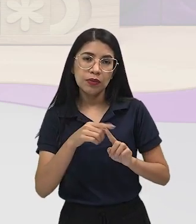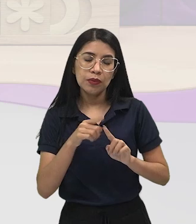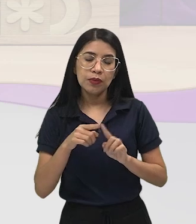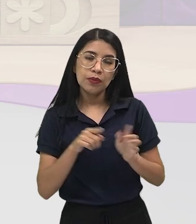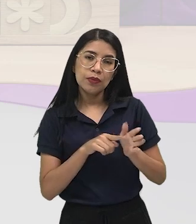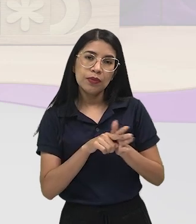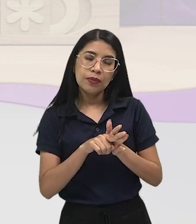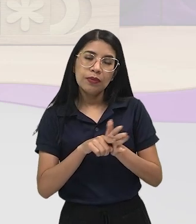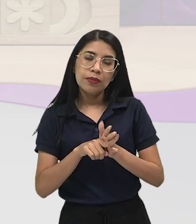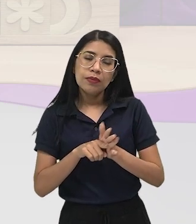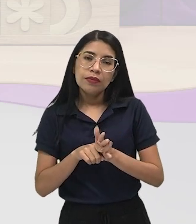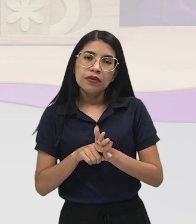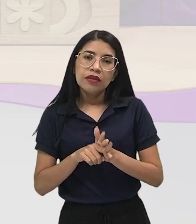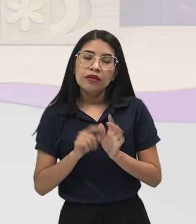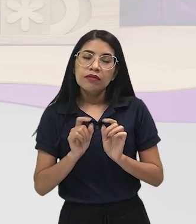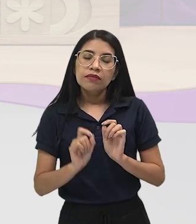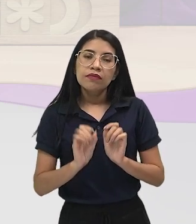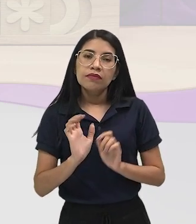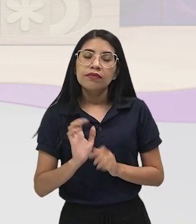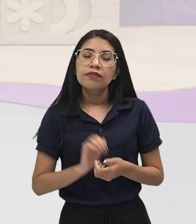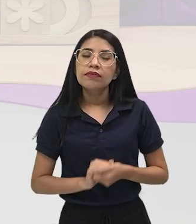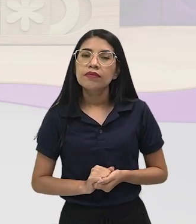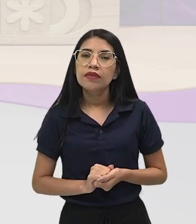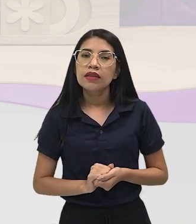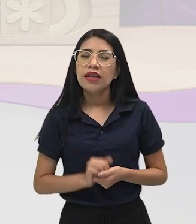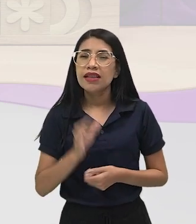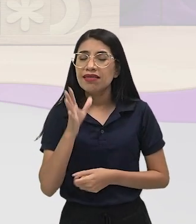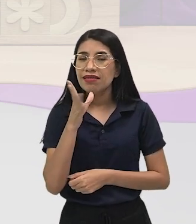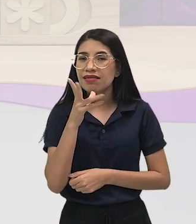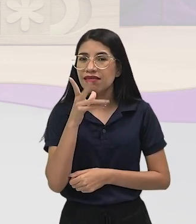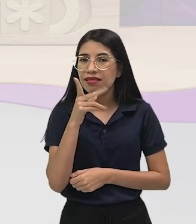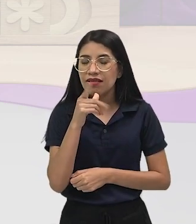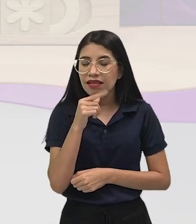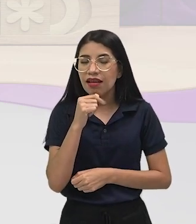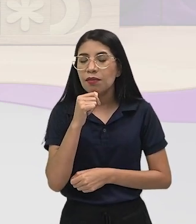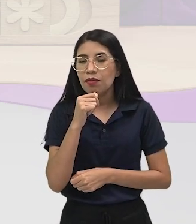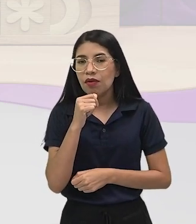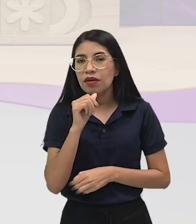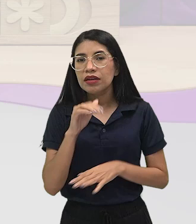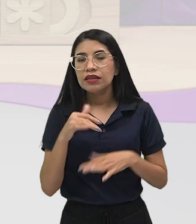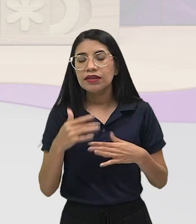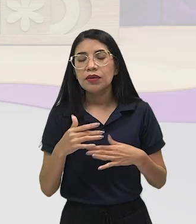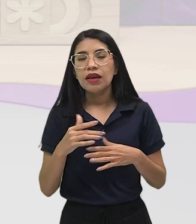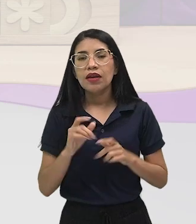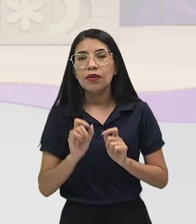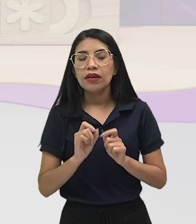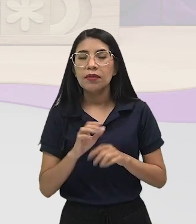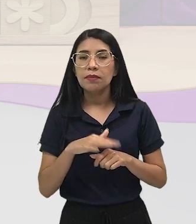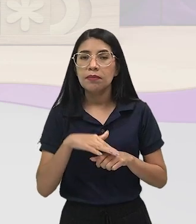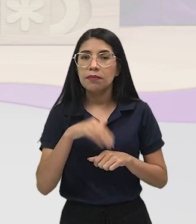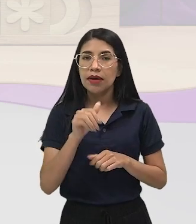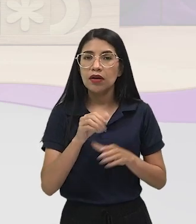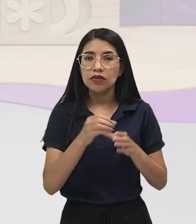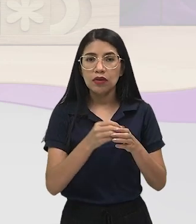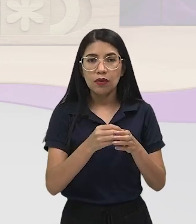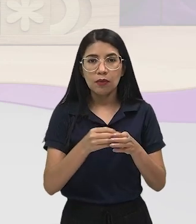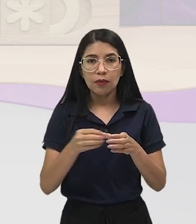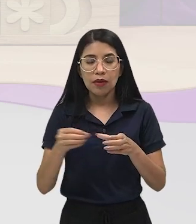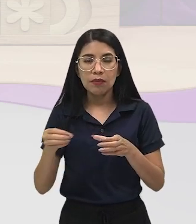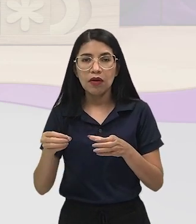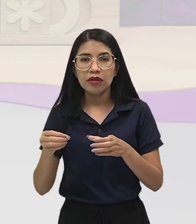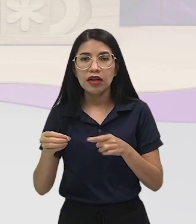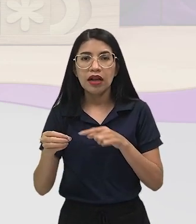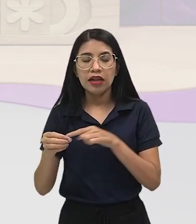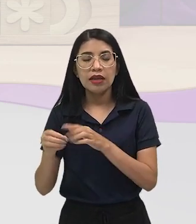pesquisa, ela vai gastar tanto tempo que é melhor você pegar um pedaço dessa amostra, né?